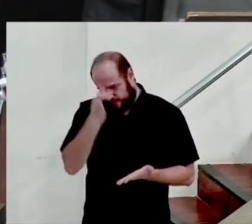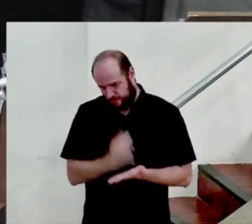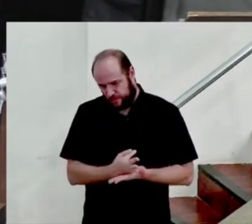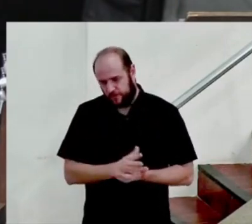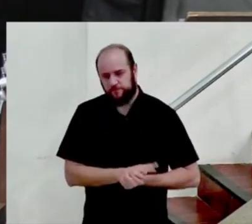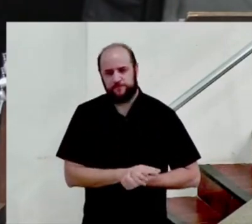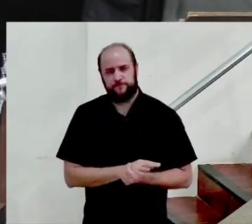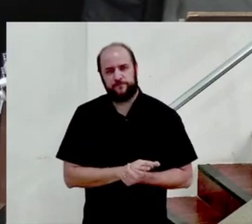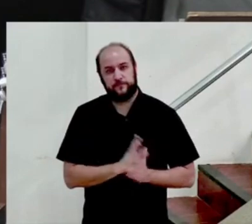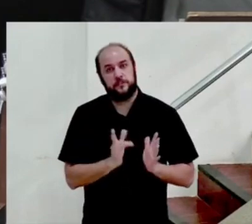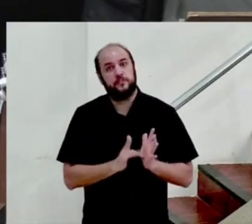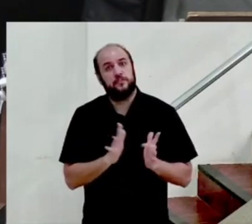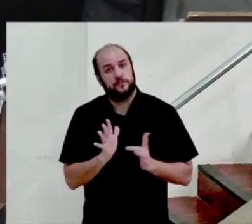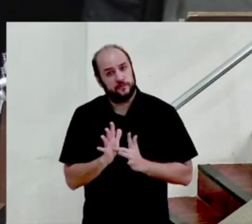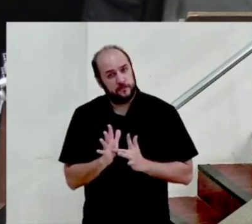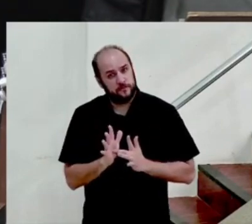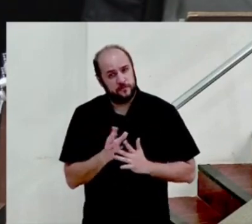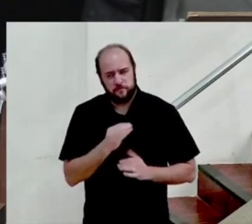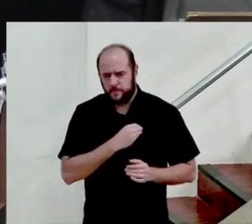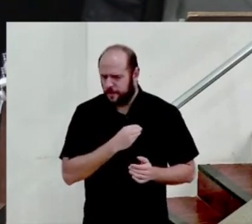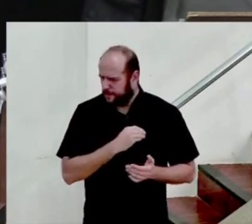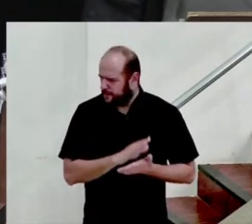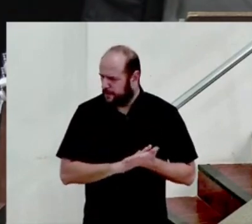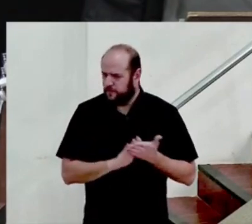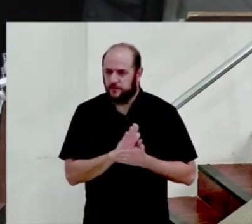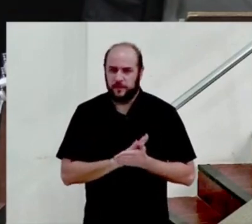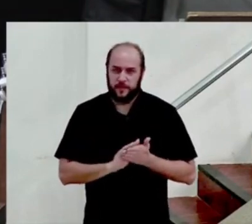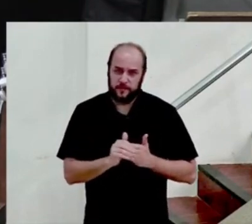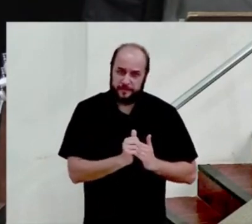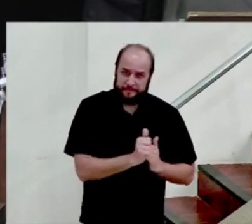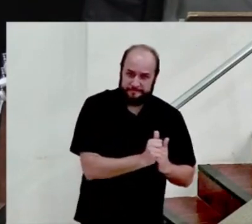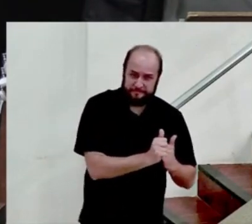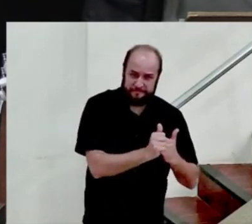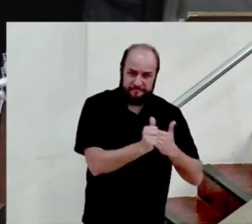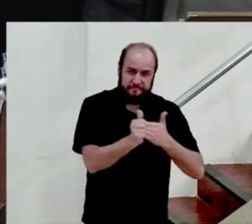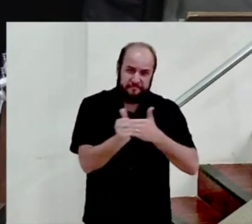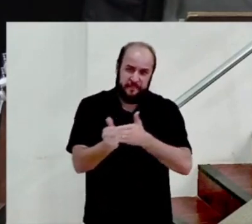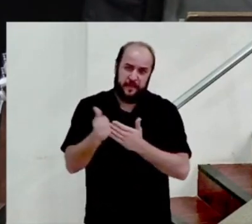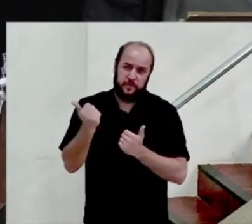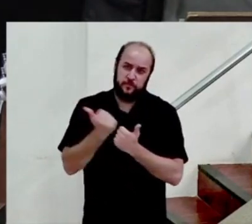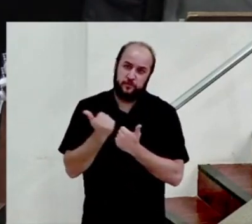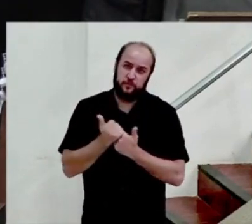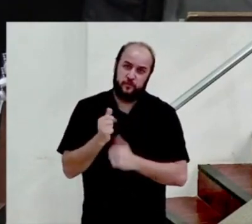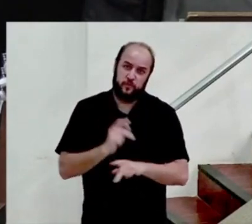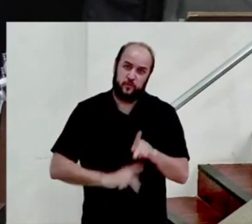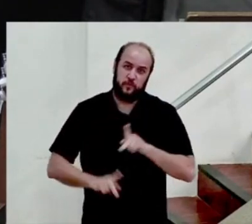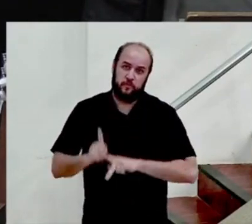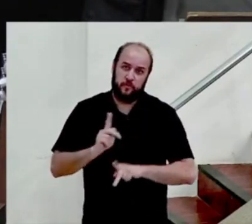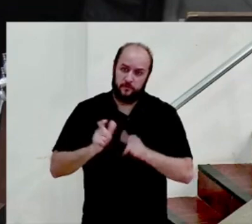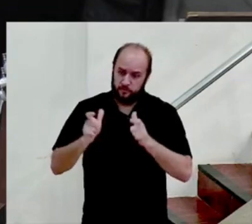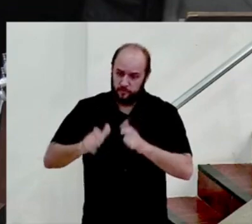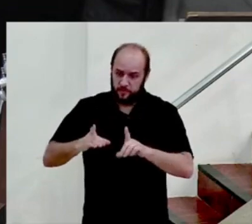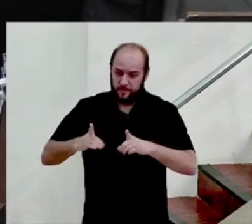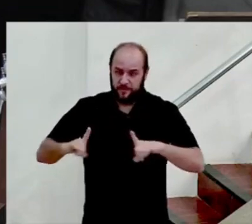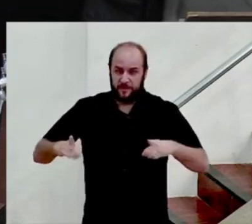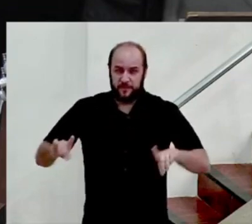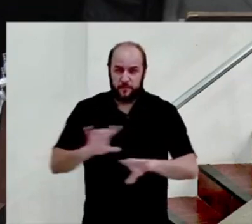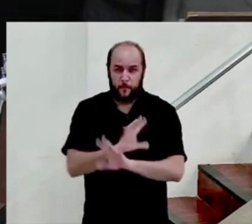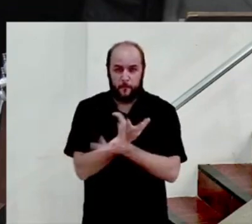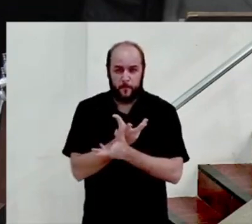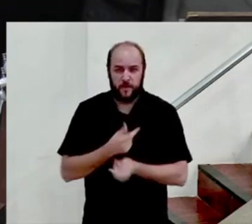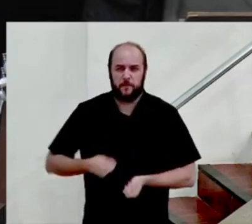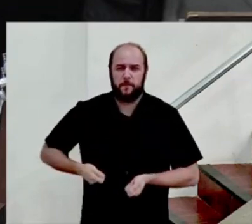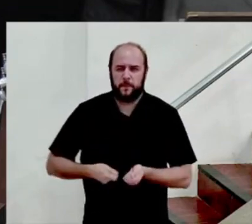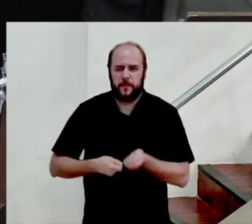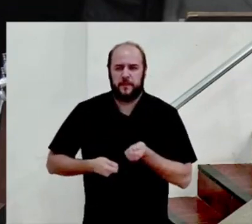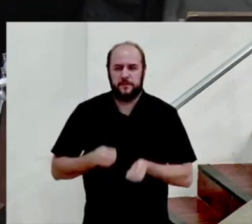Jesus Cristo, mesmo sem ter pecado, foi conduzido como um substituto para o seu povo para um lugar deserto, para ser tentado